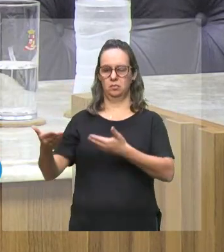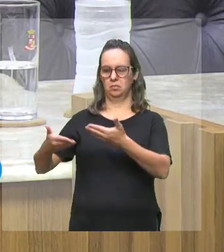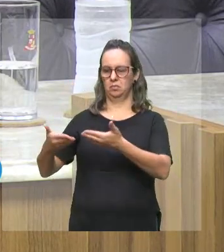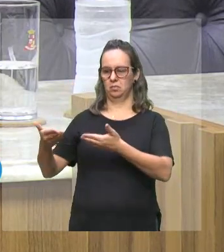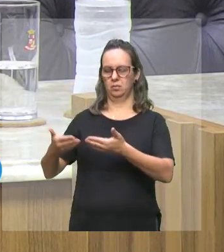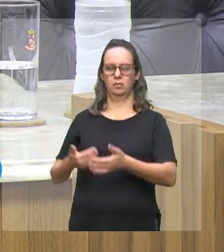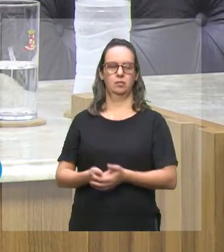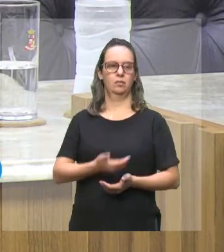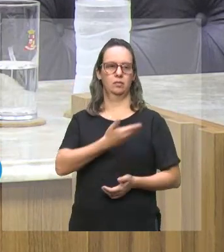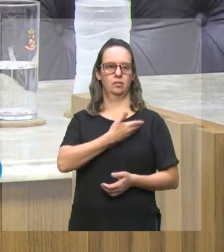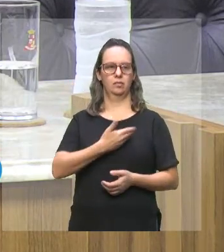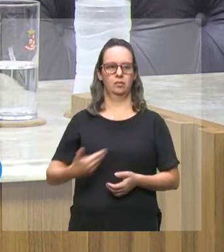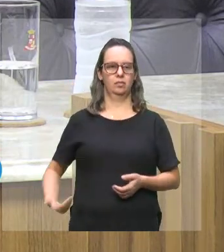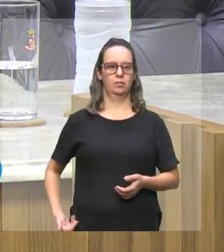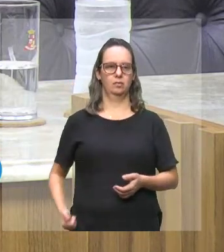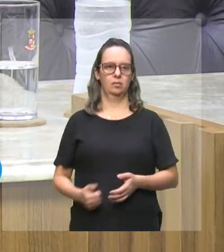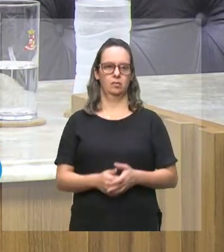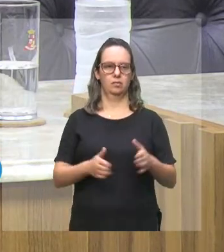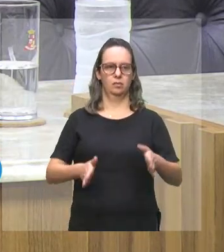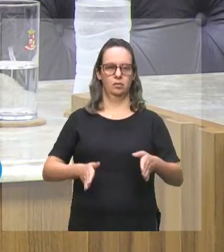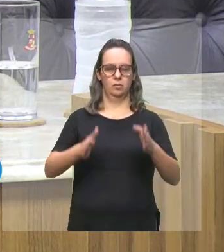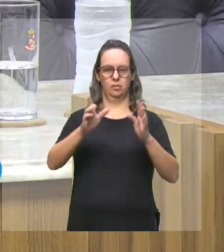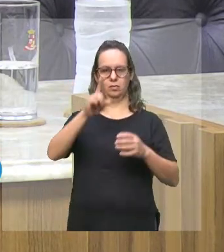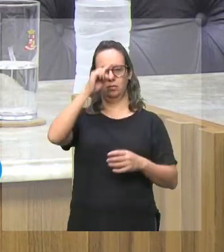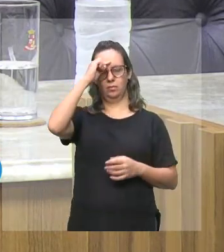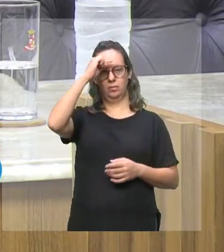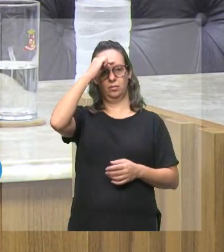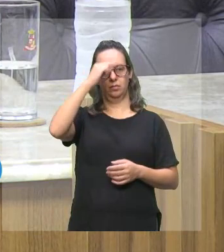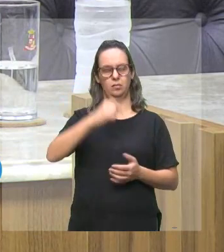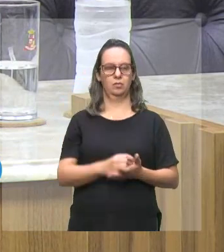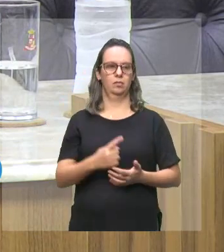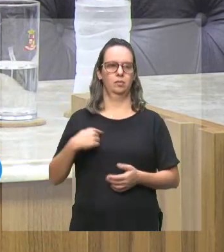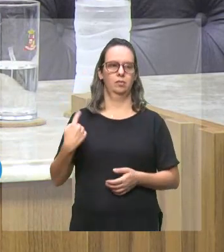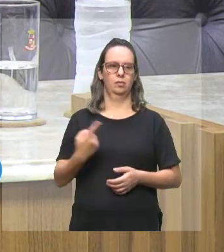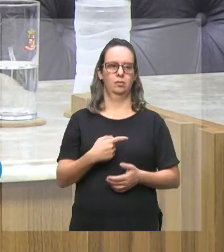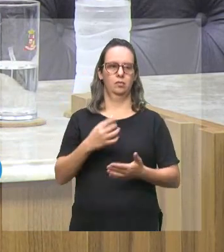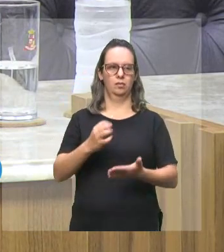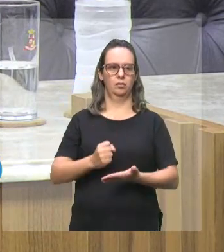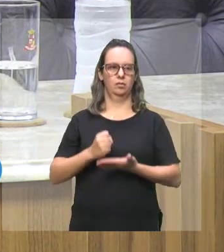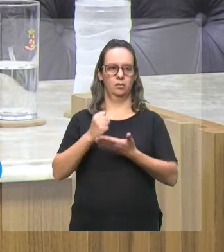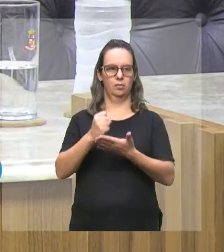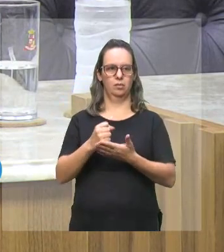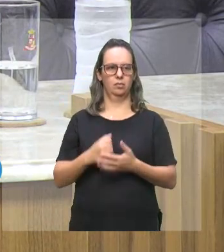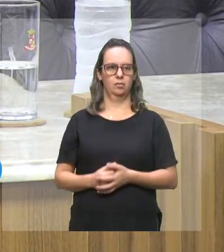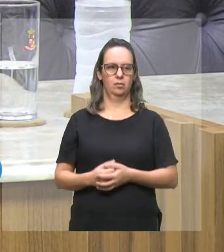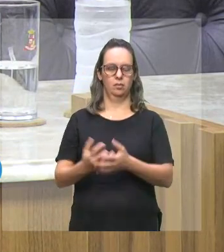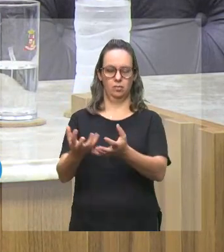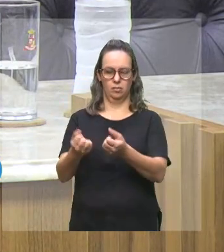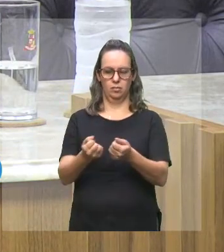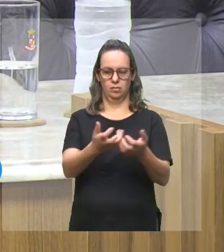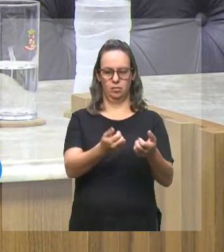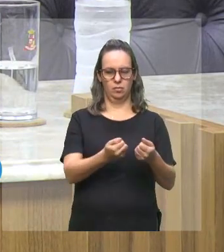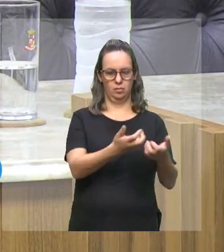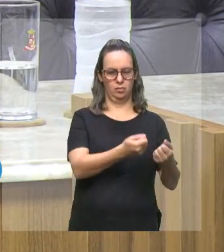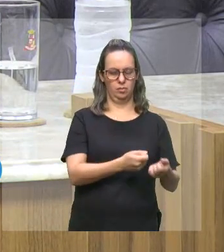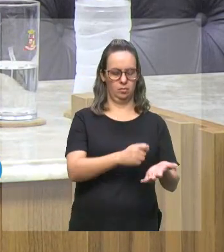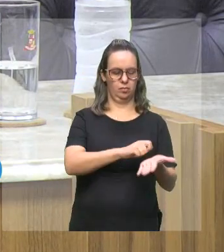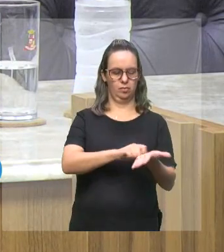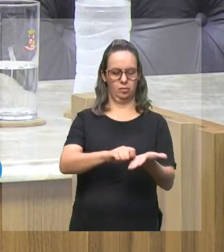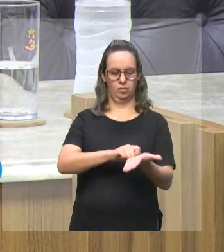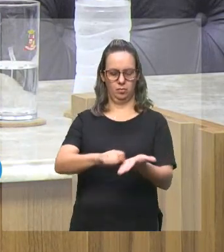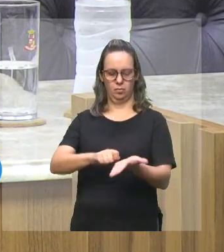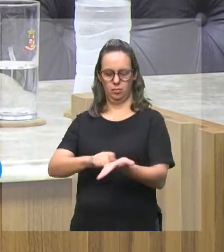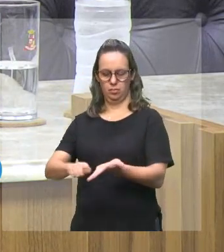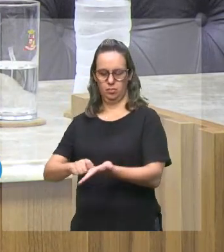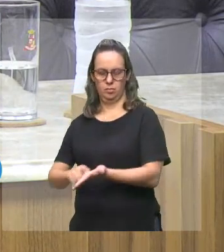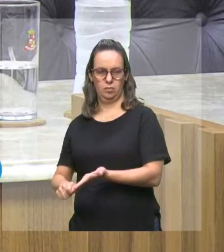ela trouxe essas folhas para a gente ajudar a acolher o maior número de pessoas